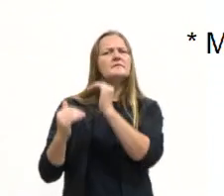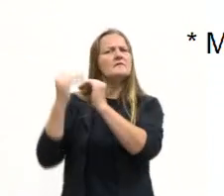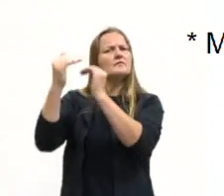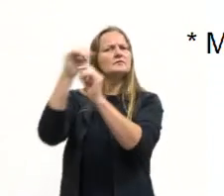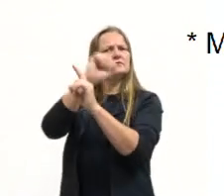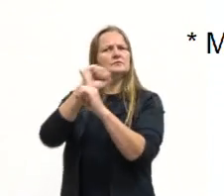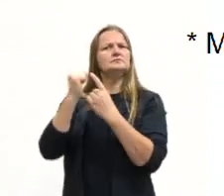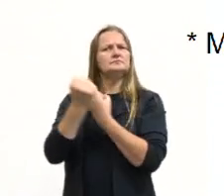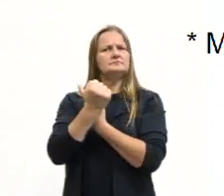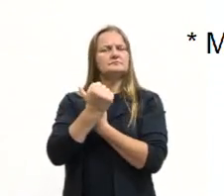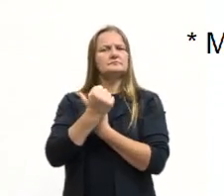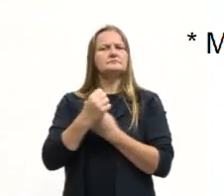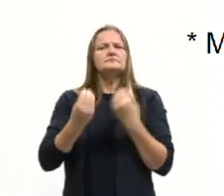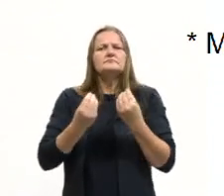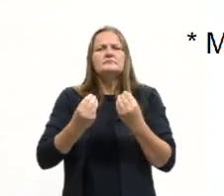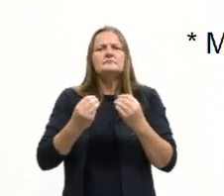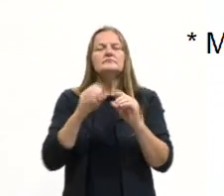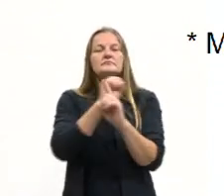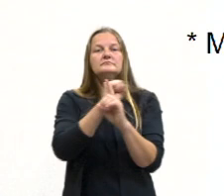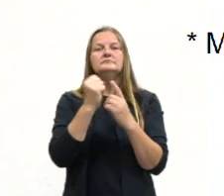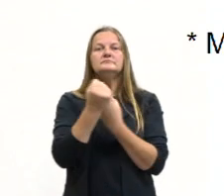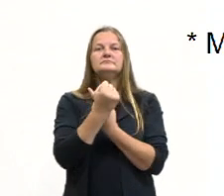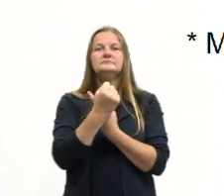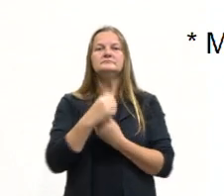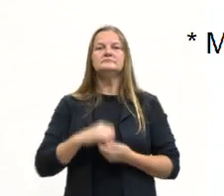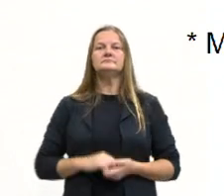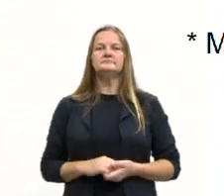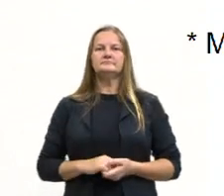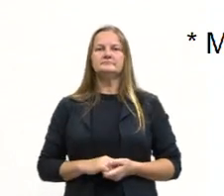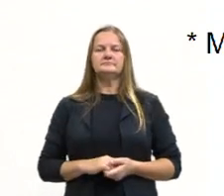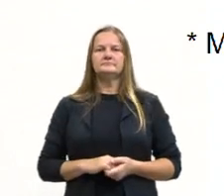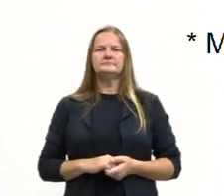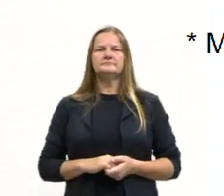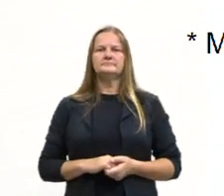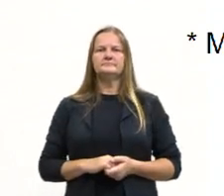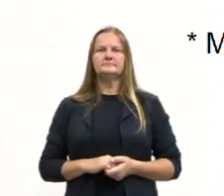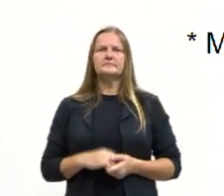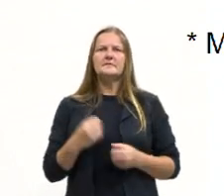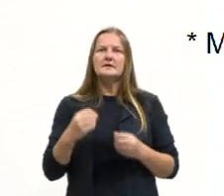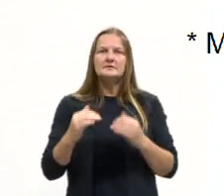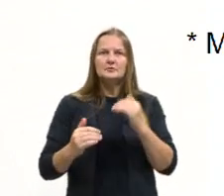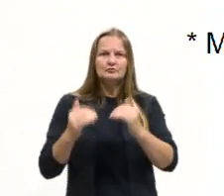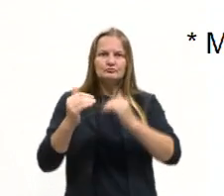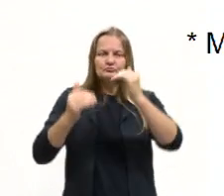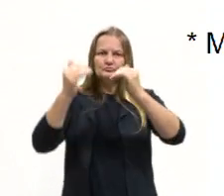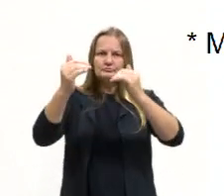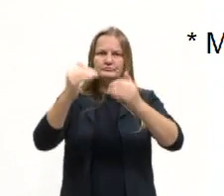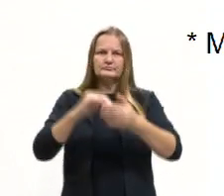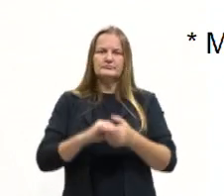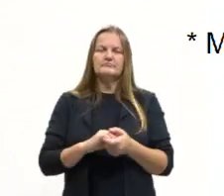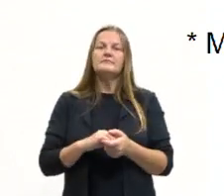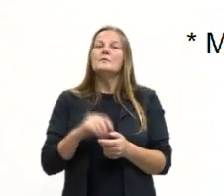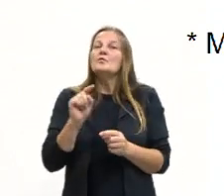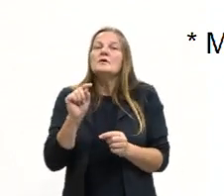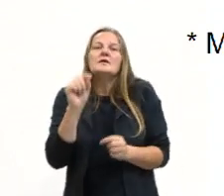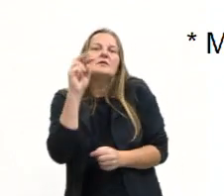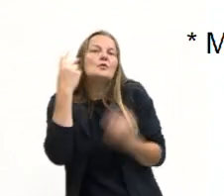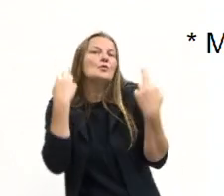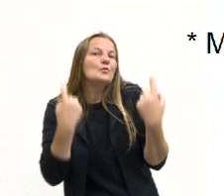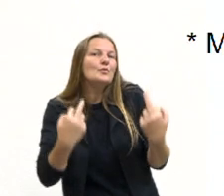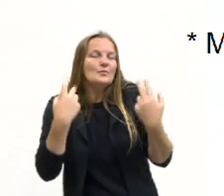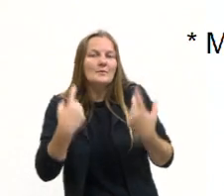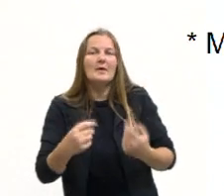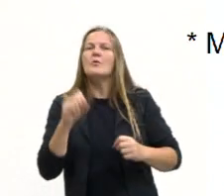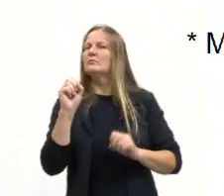social que a sociedade como o positivismo do Conde né a sociedade precisa evoluir então aquilo que é normal